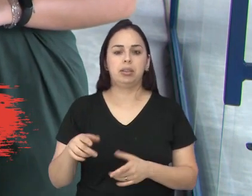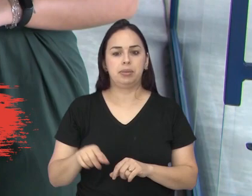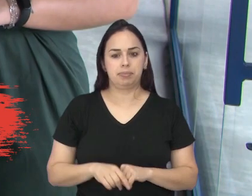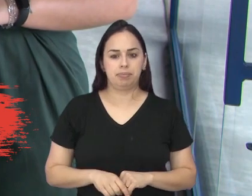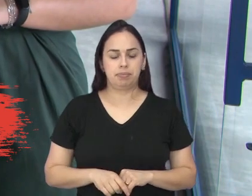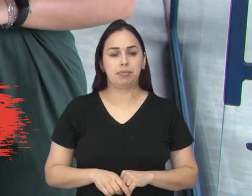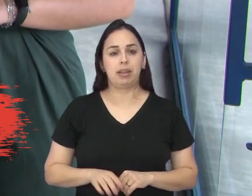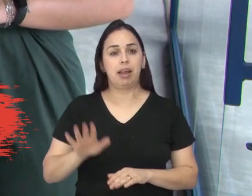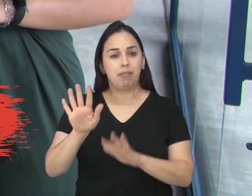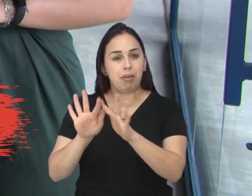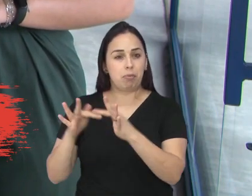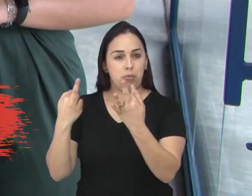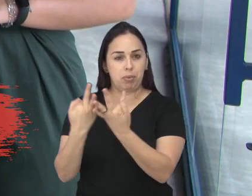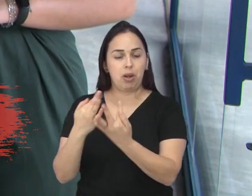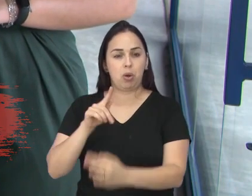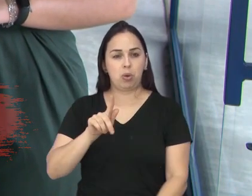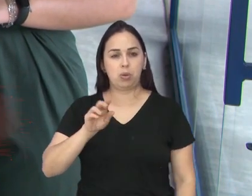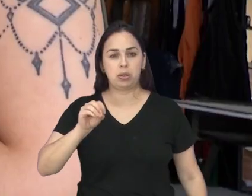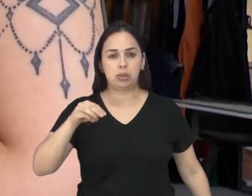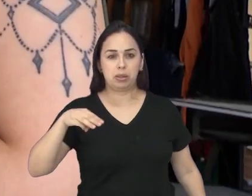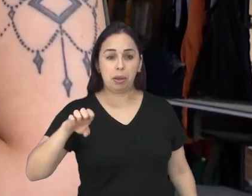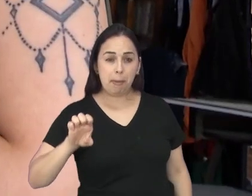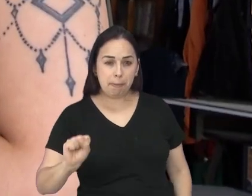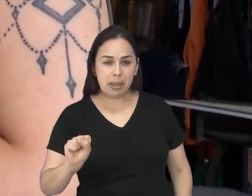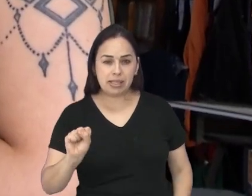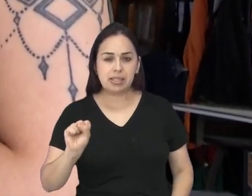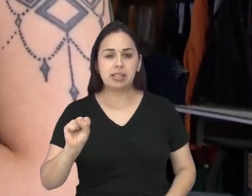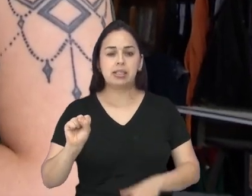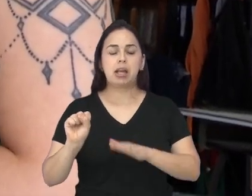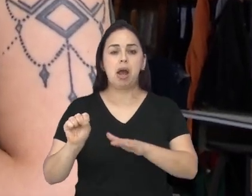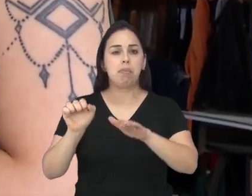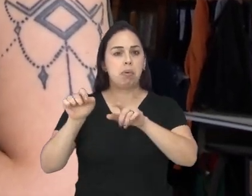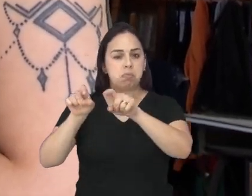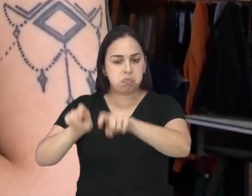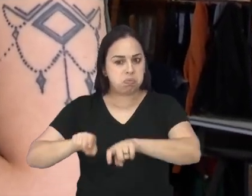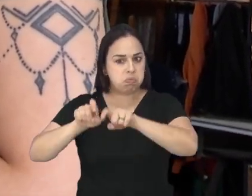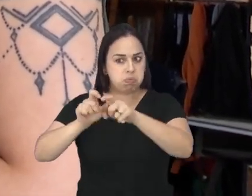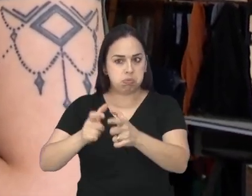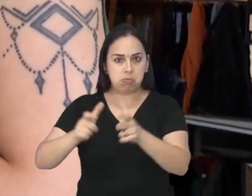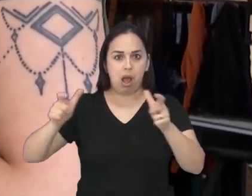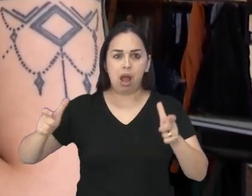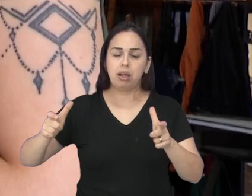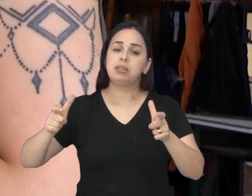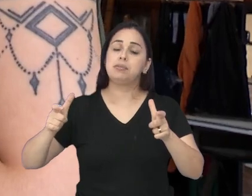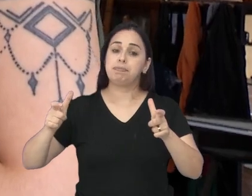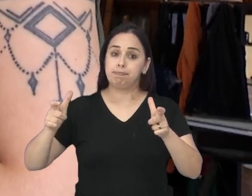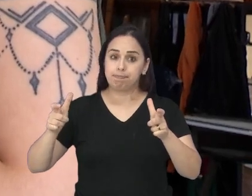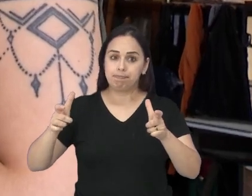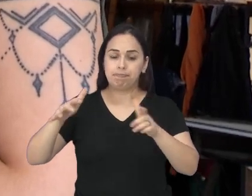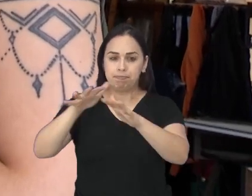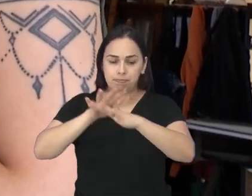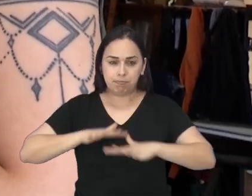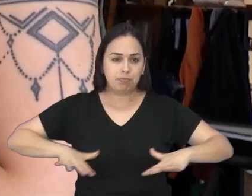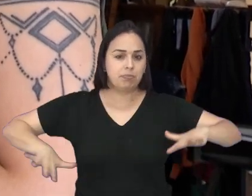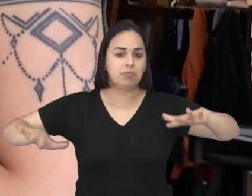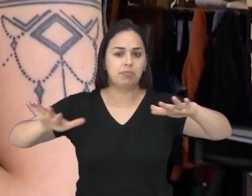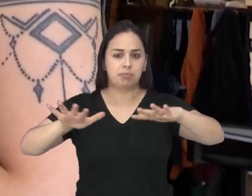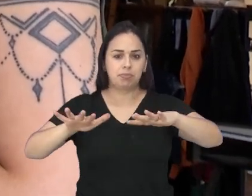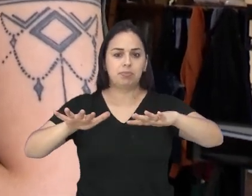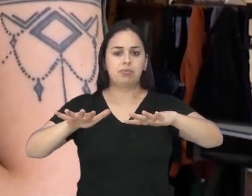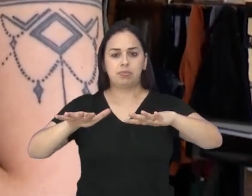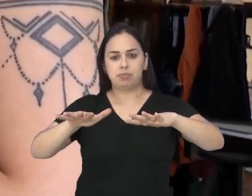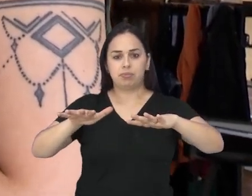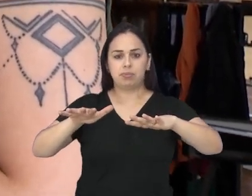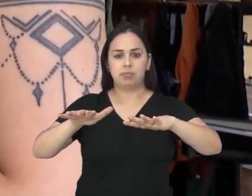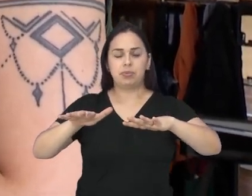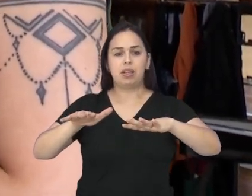da família Gomes, e era uma propriedade grande. Essa propriedade estava